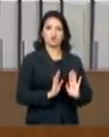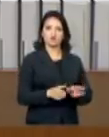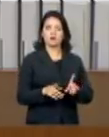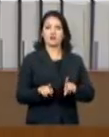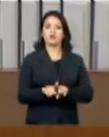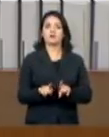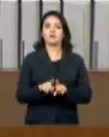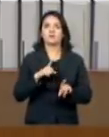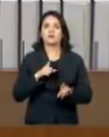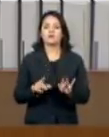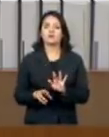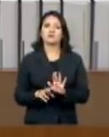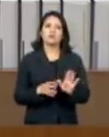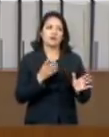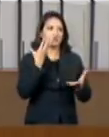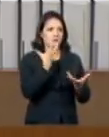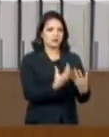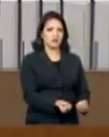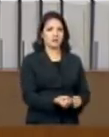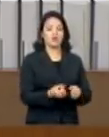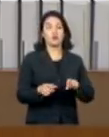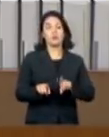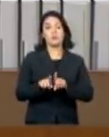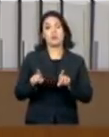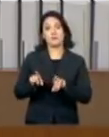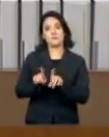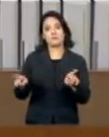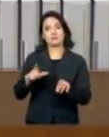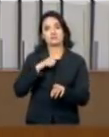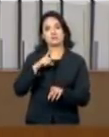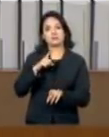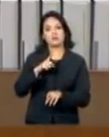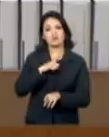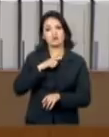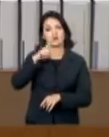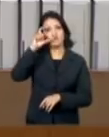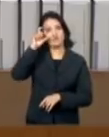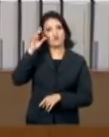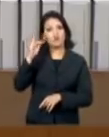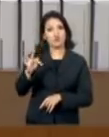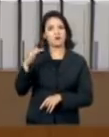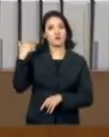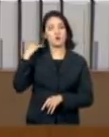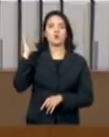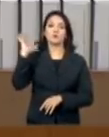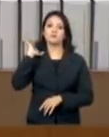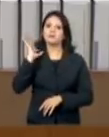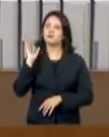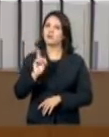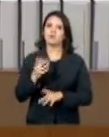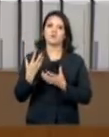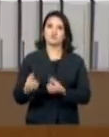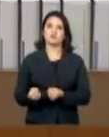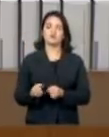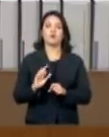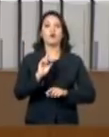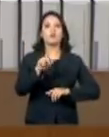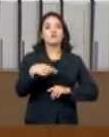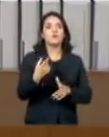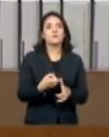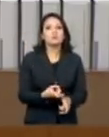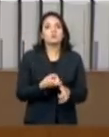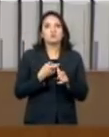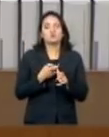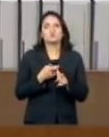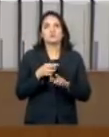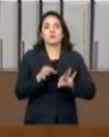dos votos o fac rosa verificar - que negava provimento ao recurso o julgamento foi suspenso passo a